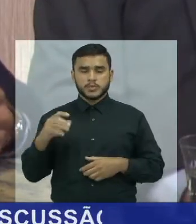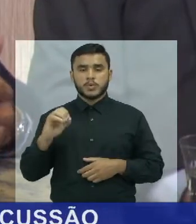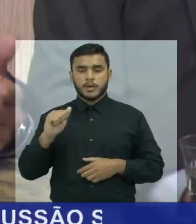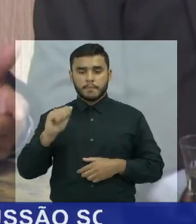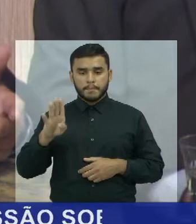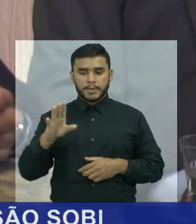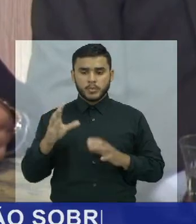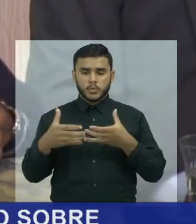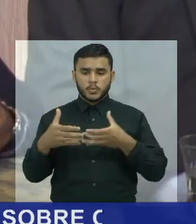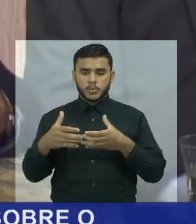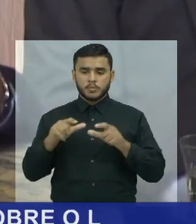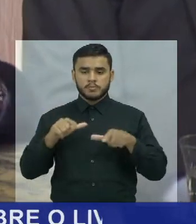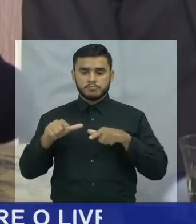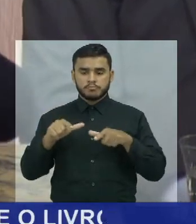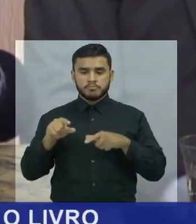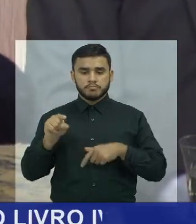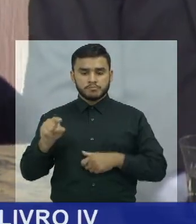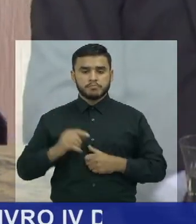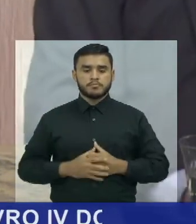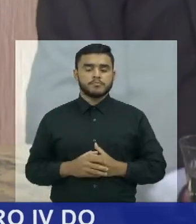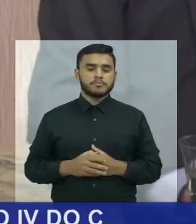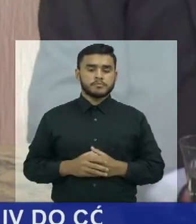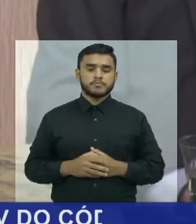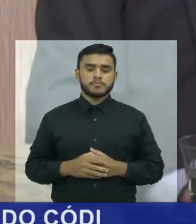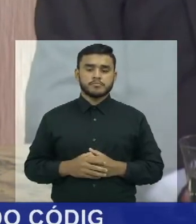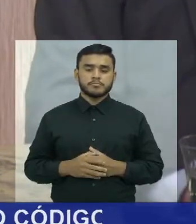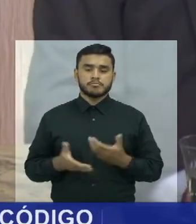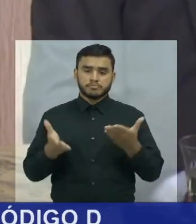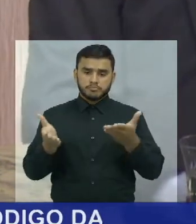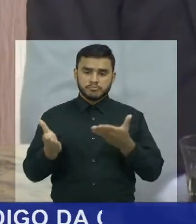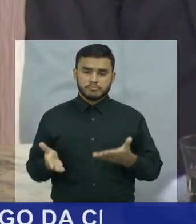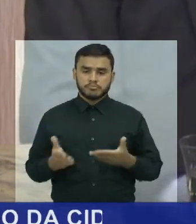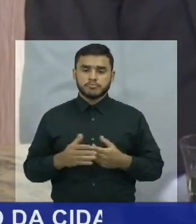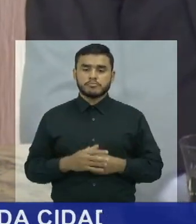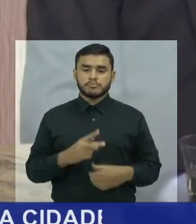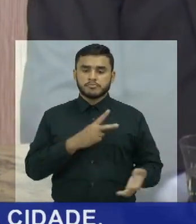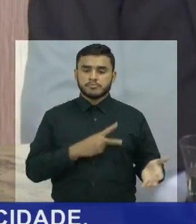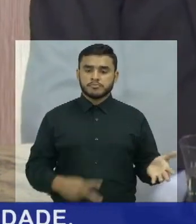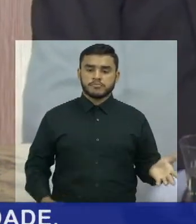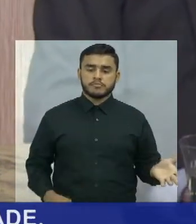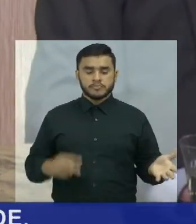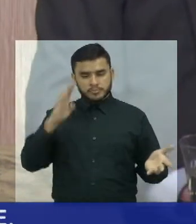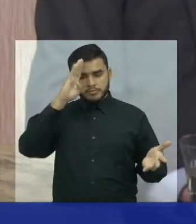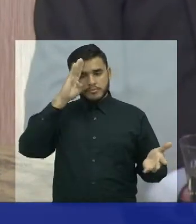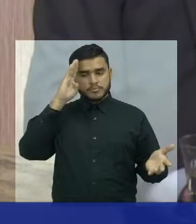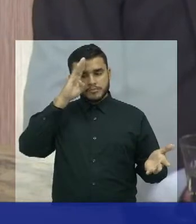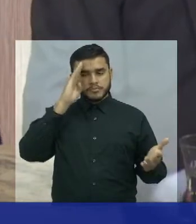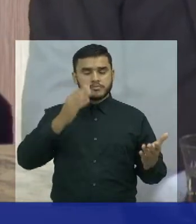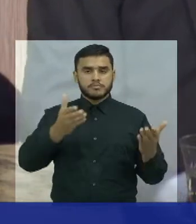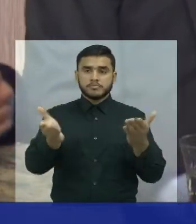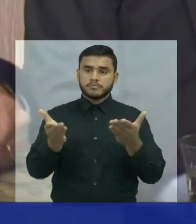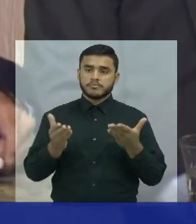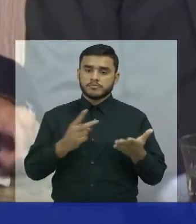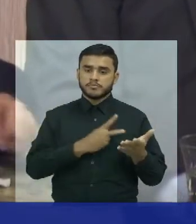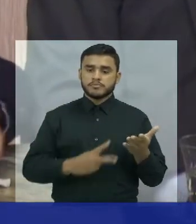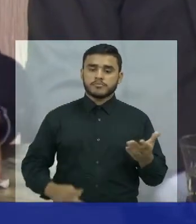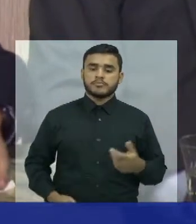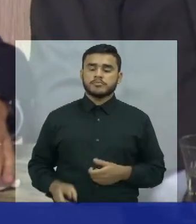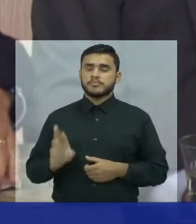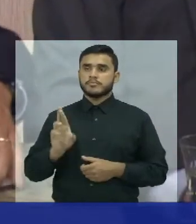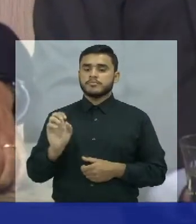registrar e agradecer a presença e já convidá-los, se quiserem compor a mesa, vereador Benigno Júnior e vereador Ronivaldo Maia,